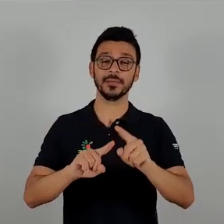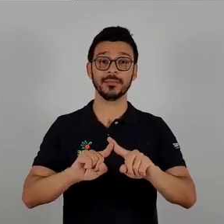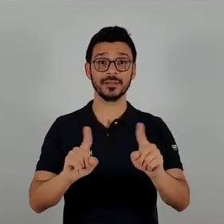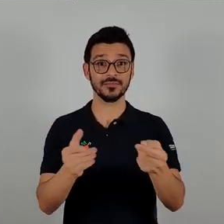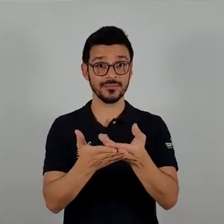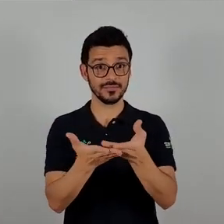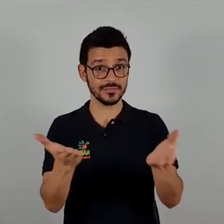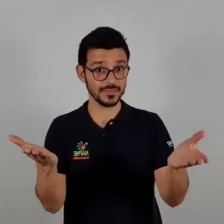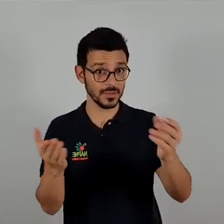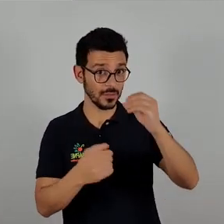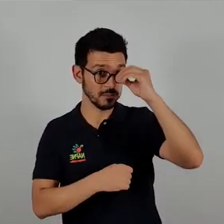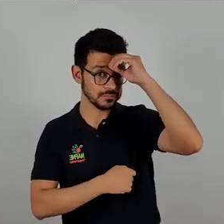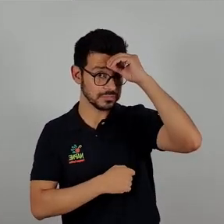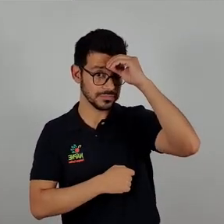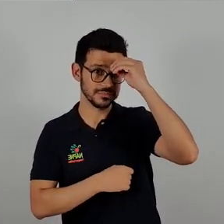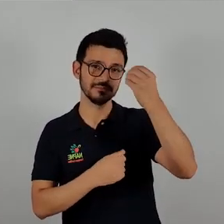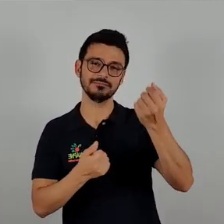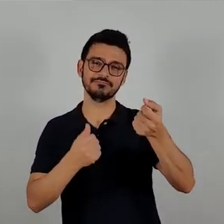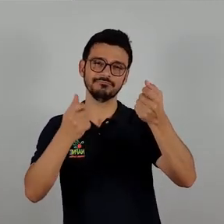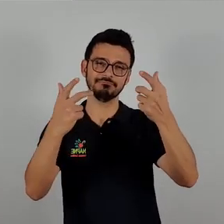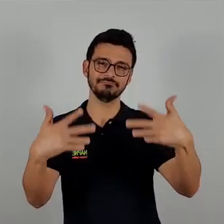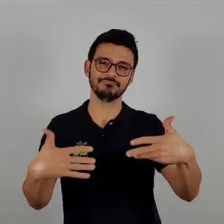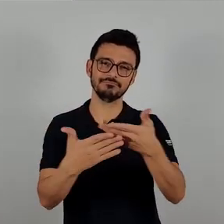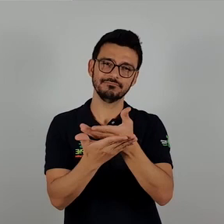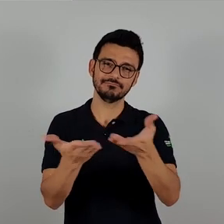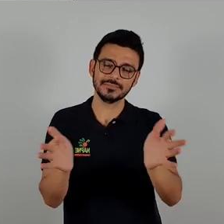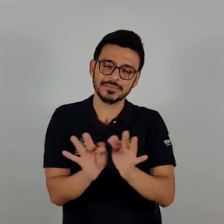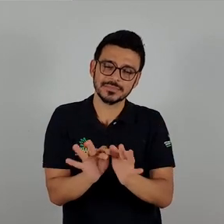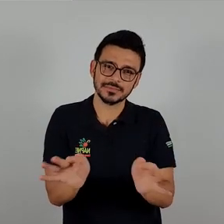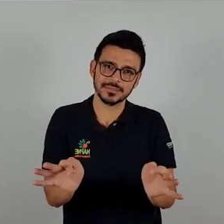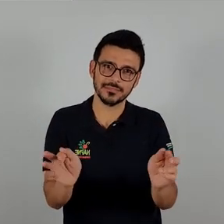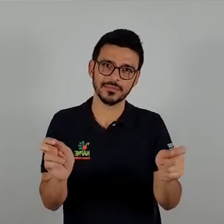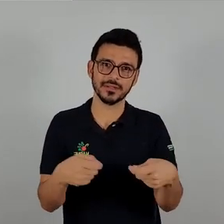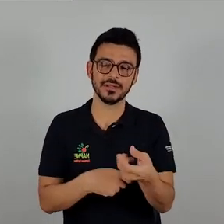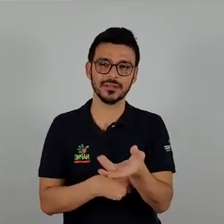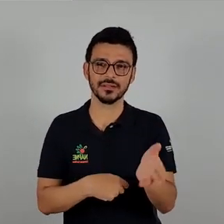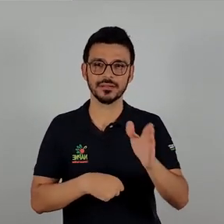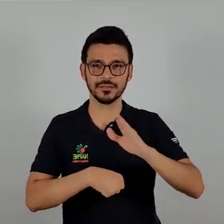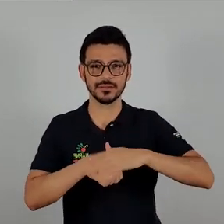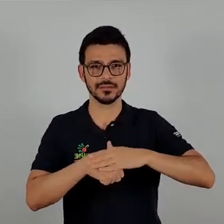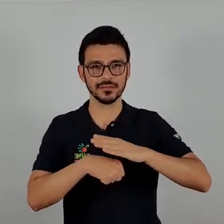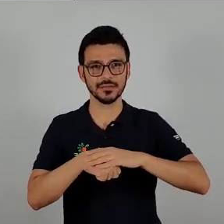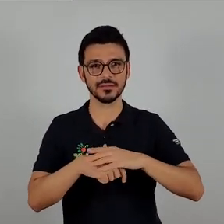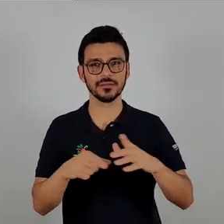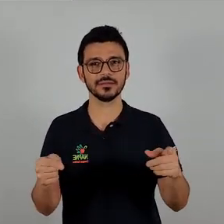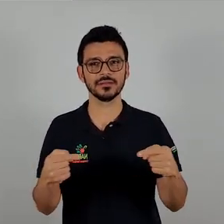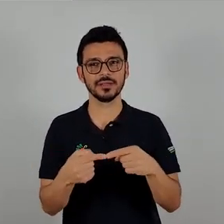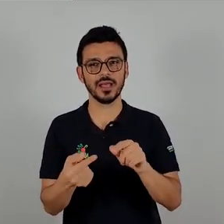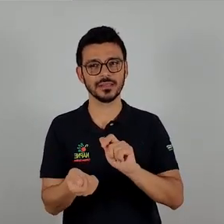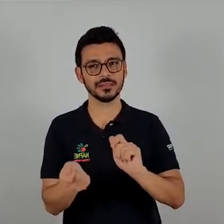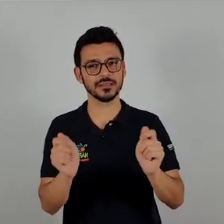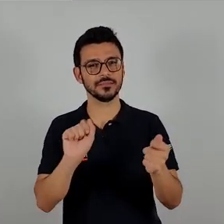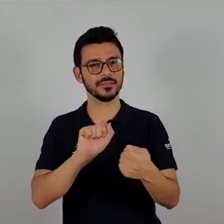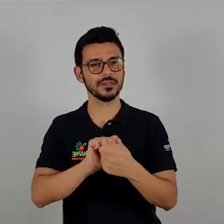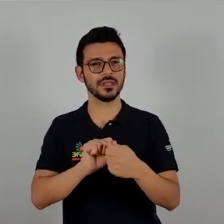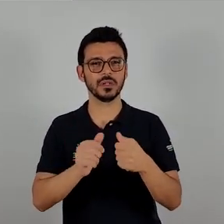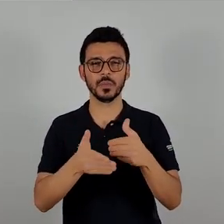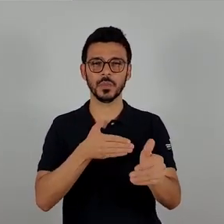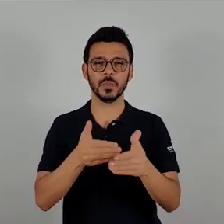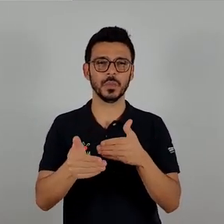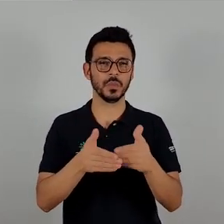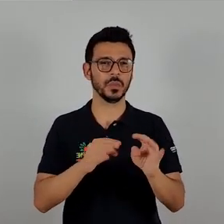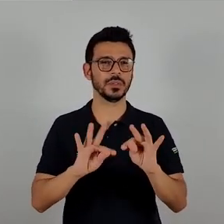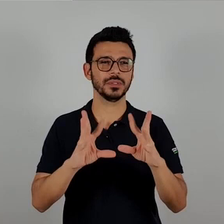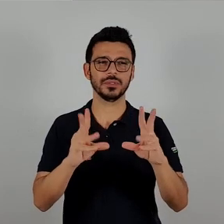né? Então essa é a arte da medicina chinesa, essa simplicidade, esse entendimento, né? E dentro desse tempo mais curto, o